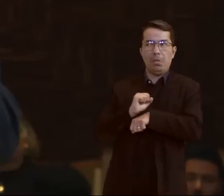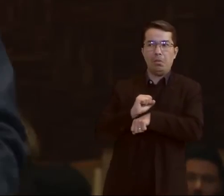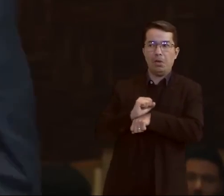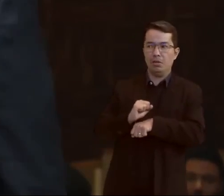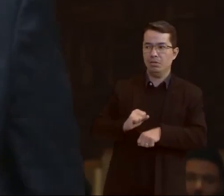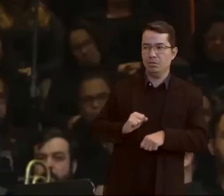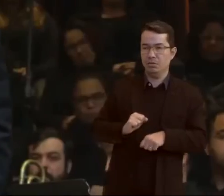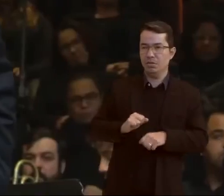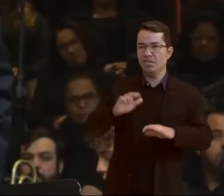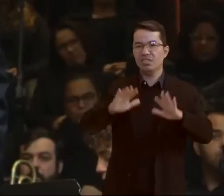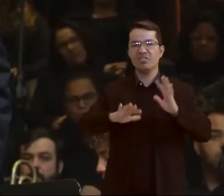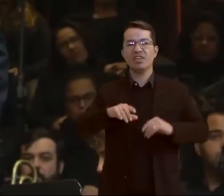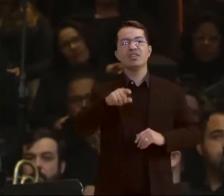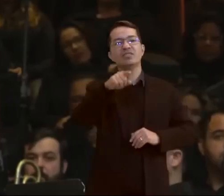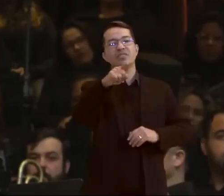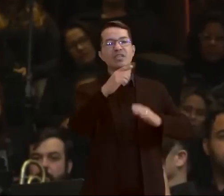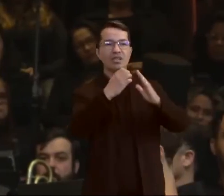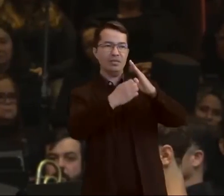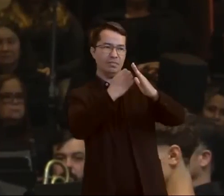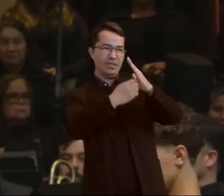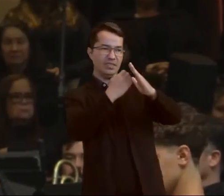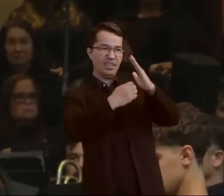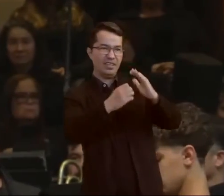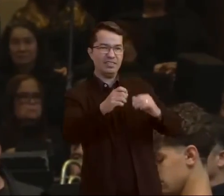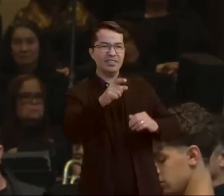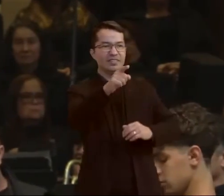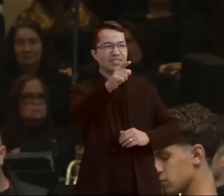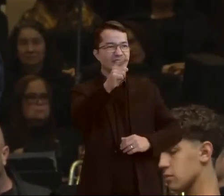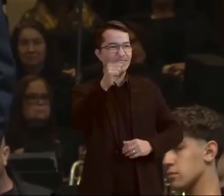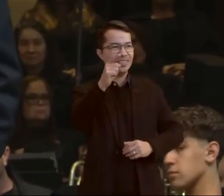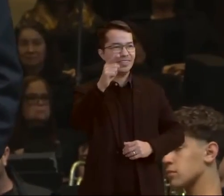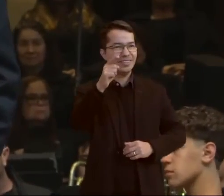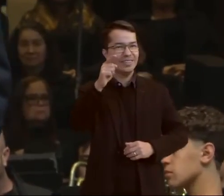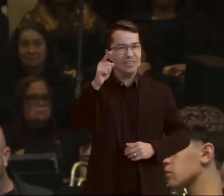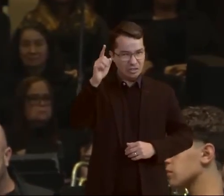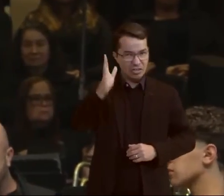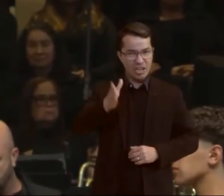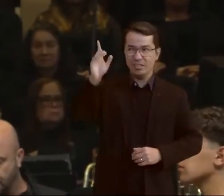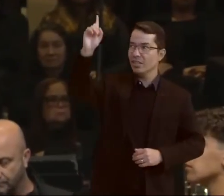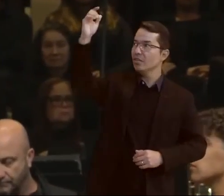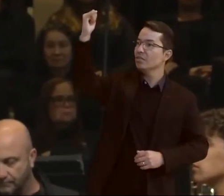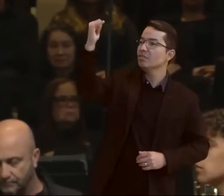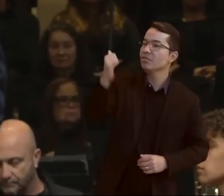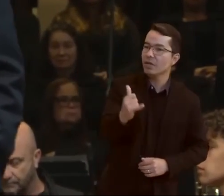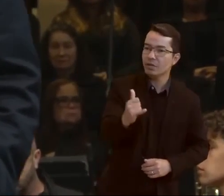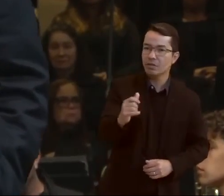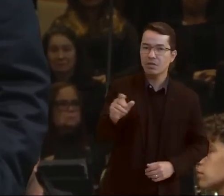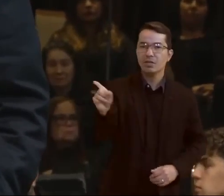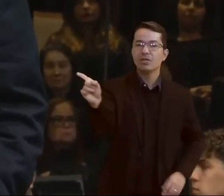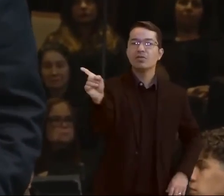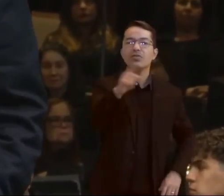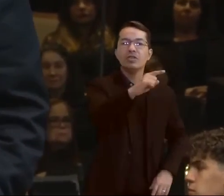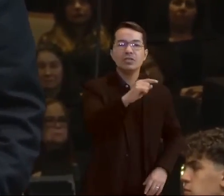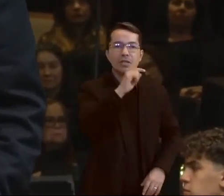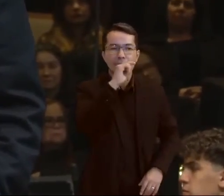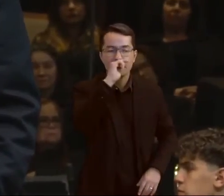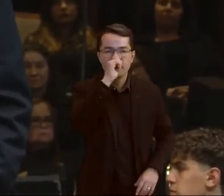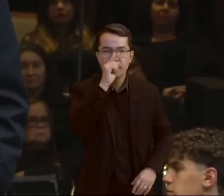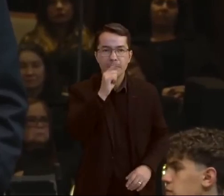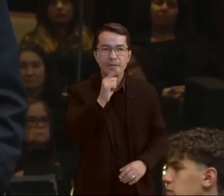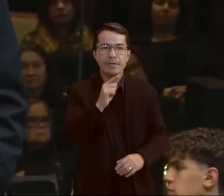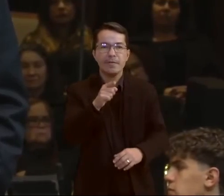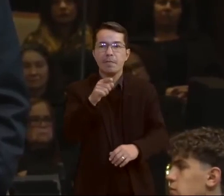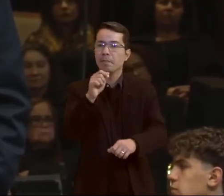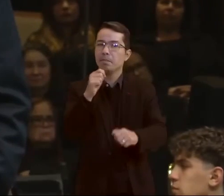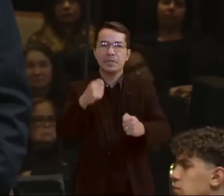Talvez você seja um empresário e Deus está dizendo assim: olha, de hoje em diante você não vai dar mais meia nota, nem vai comprar com meia